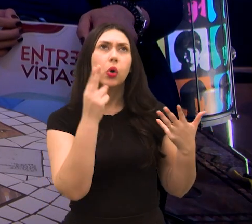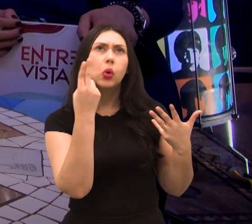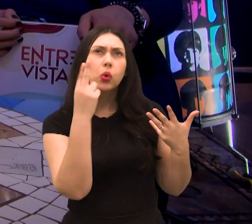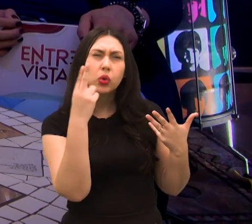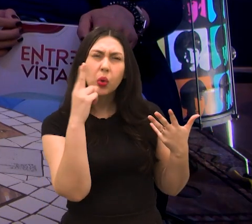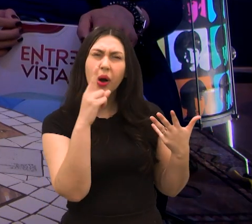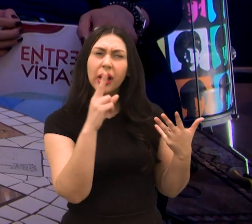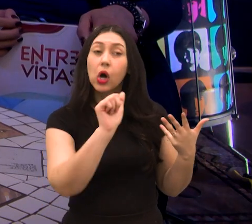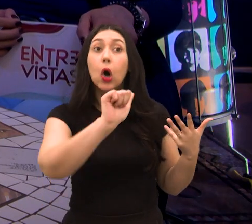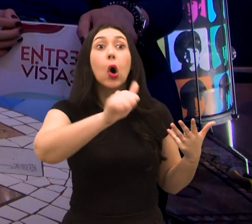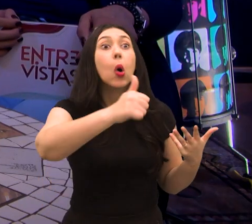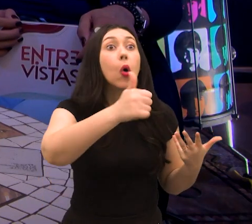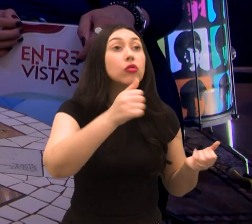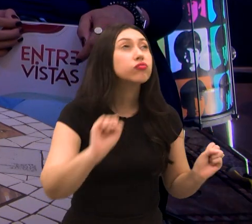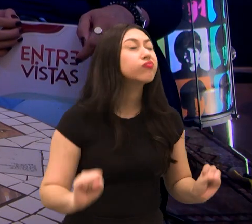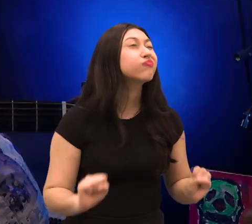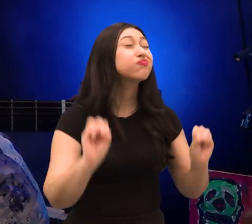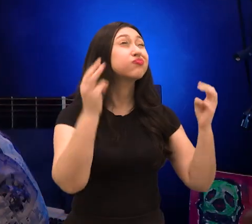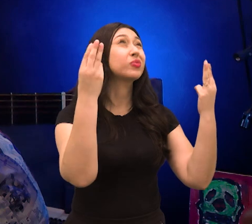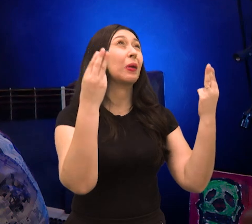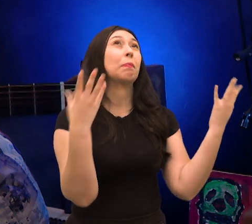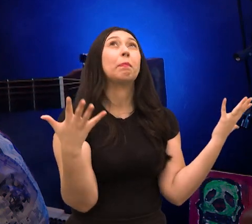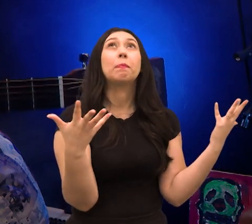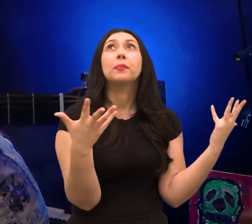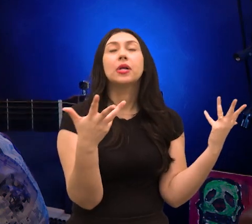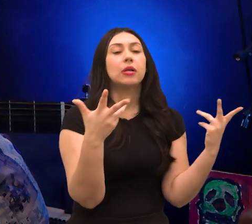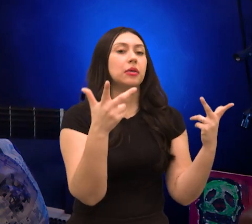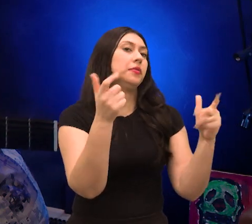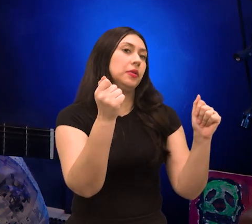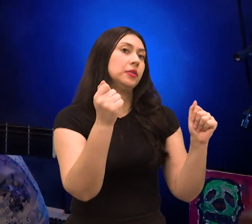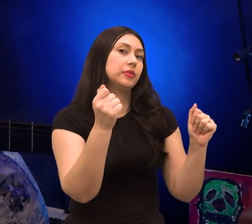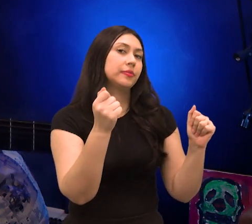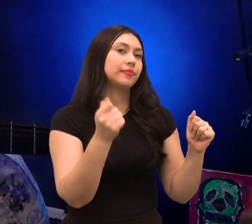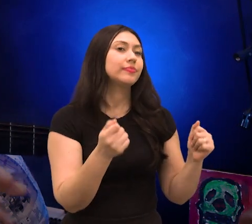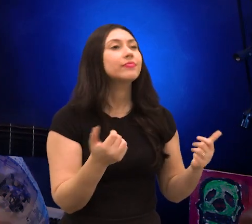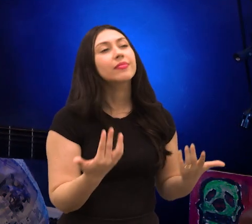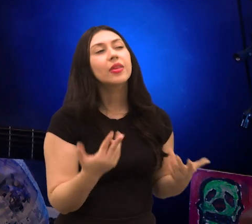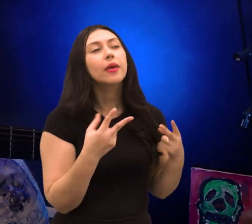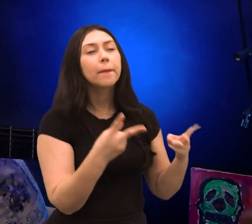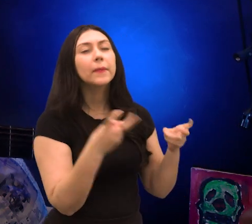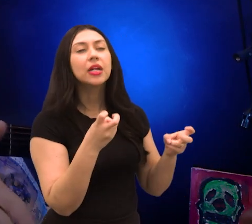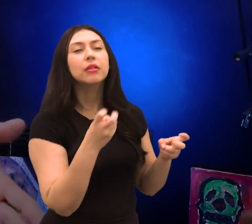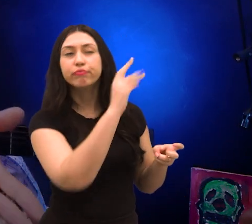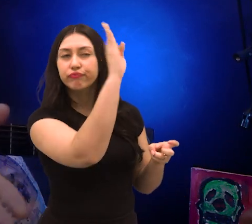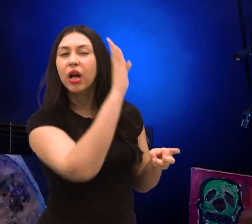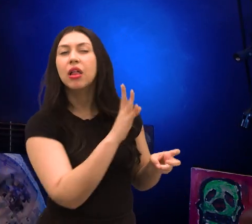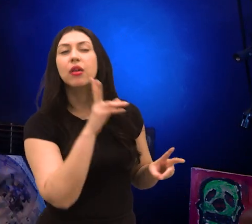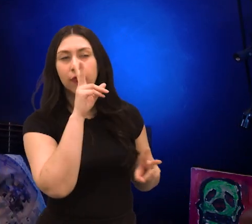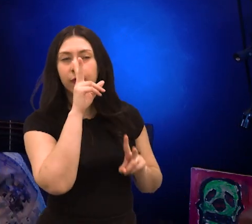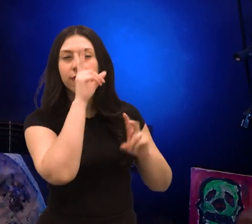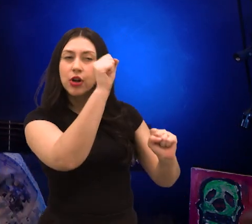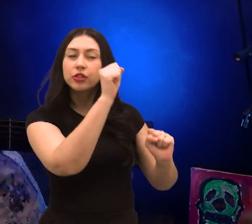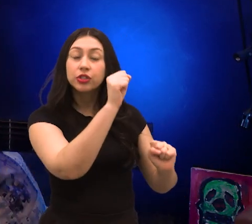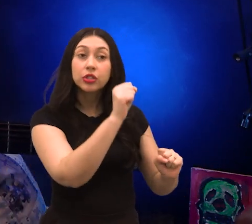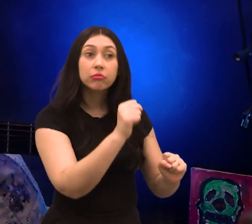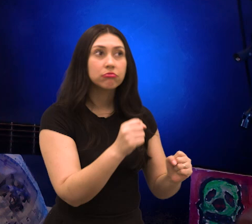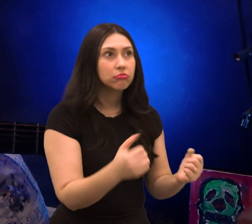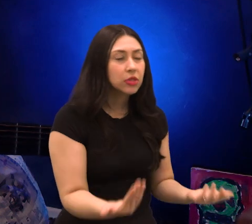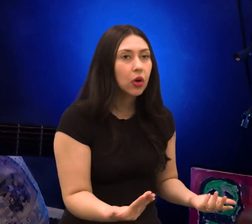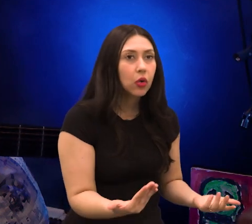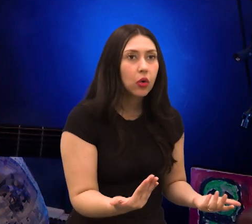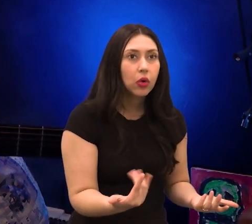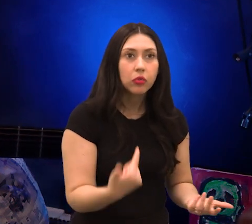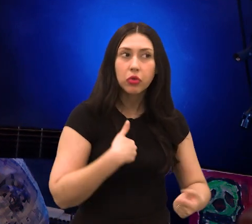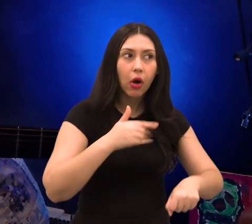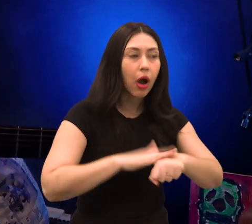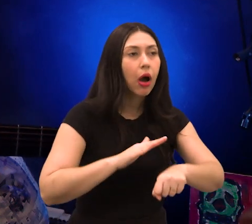de fazer show, Uruguai, eu fiz 11 shows maravilhosos, assim, lindíssimos, e que aí eu vi a força que a gente tem. Ou seja, o